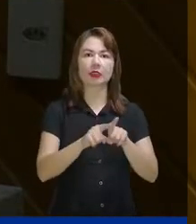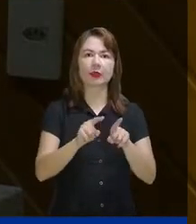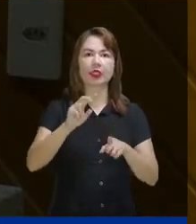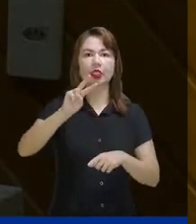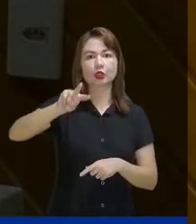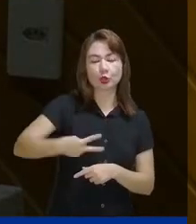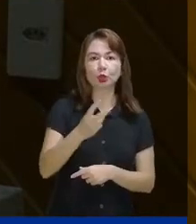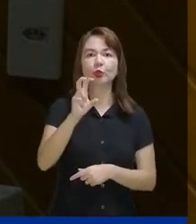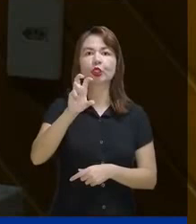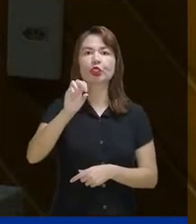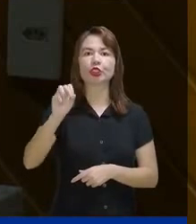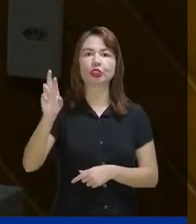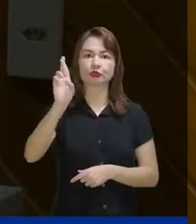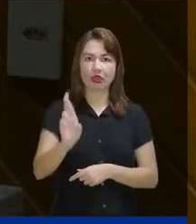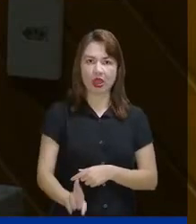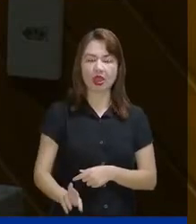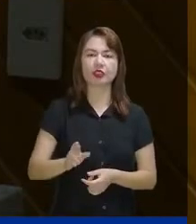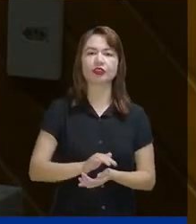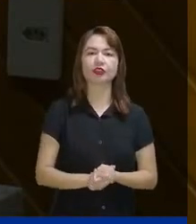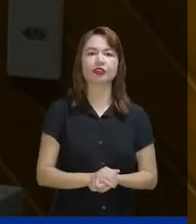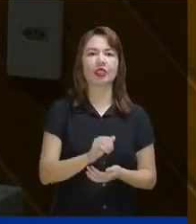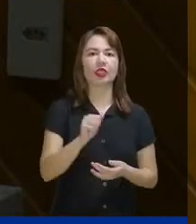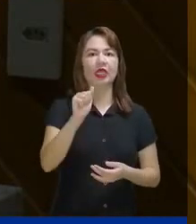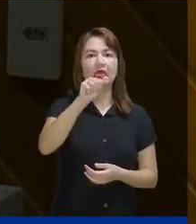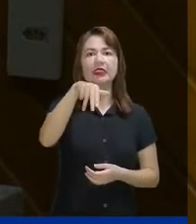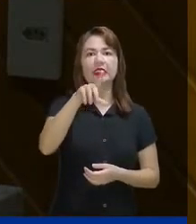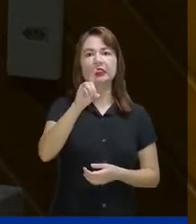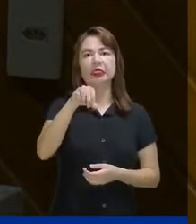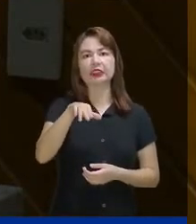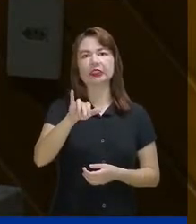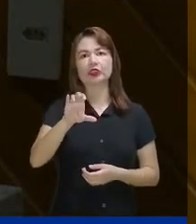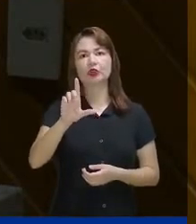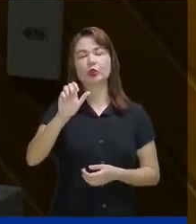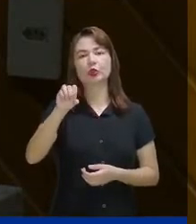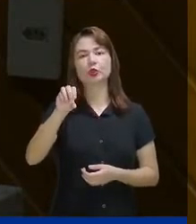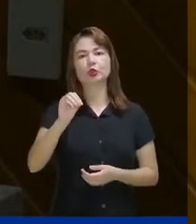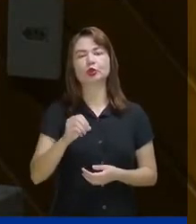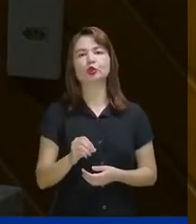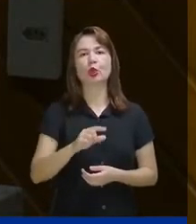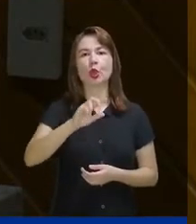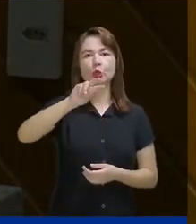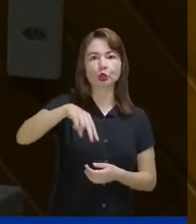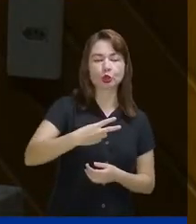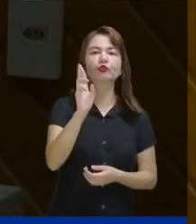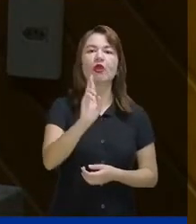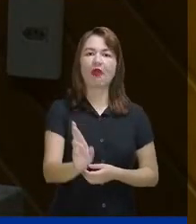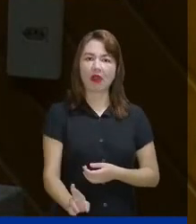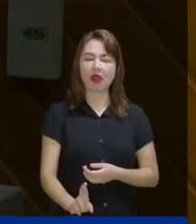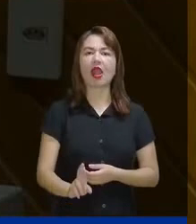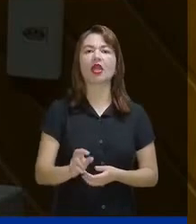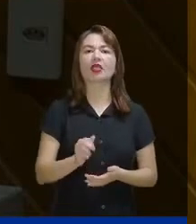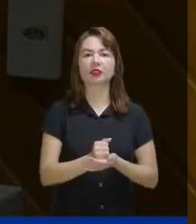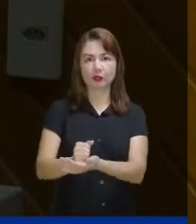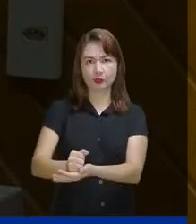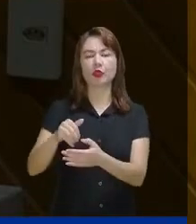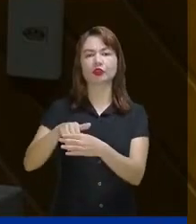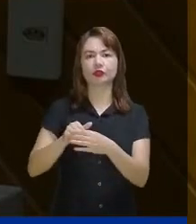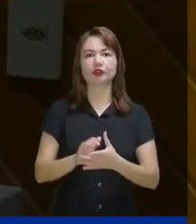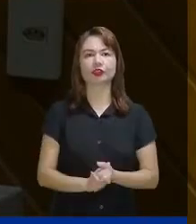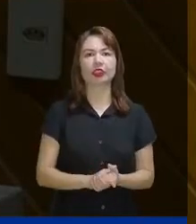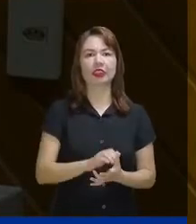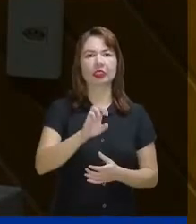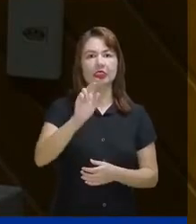no valor de R$ 2.500. Adenilson Rodrigues Dias, cabo eleitoral no valor de R$ 2.000. E Heloísa